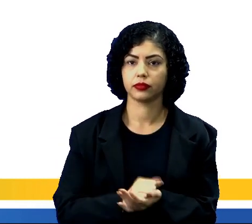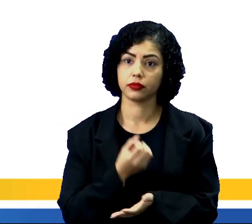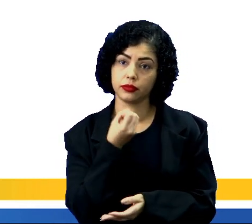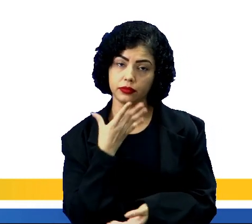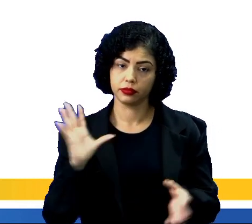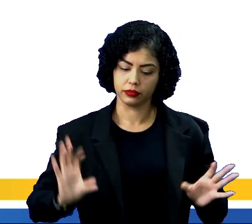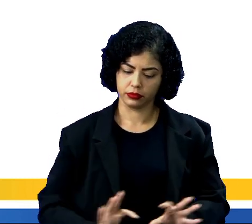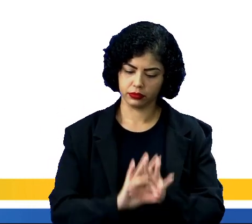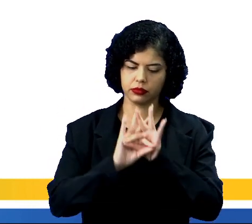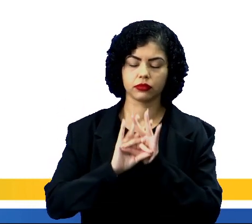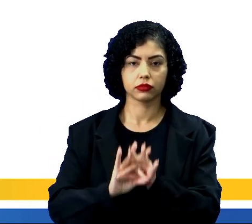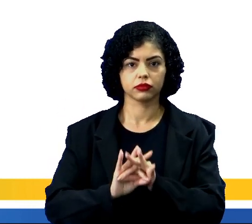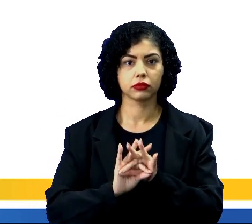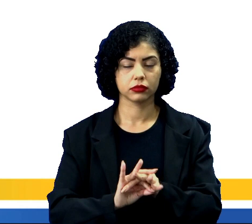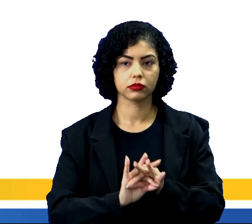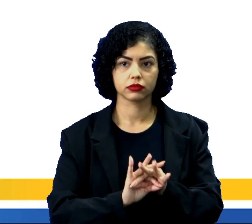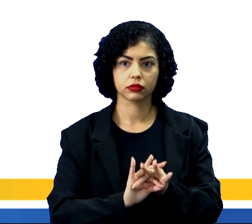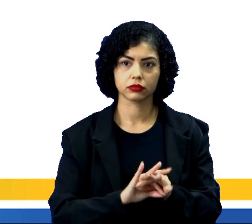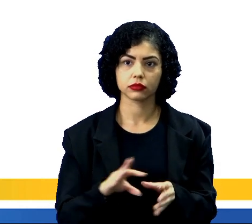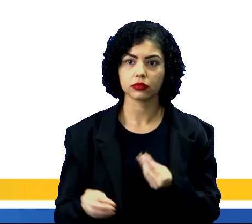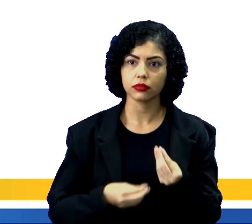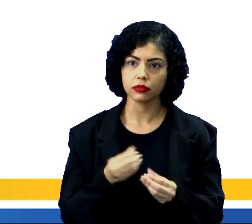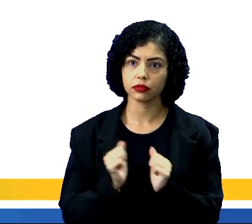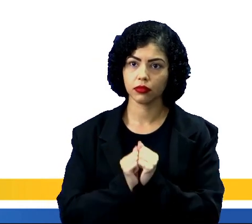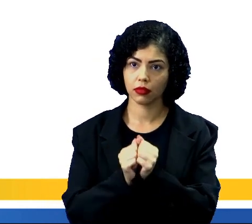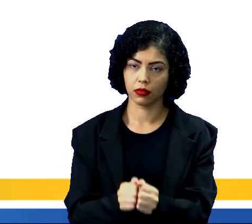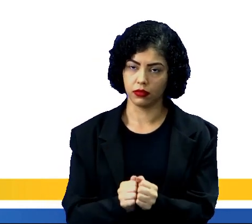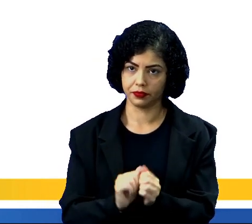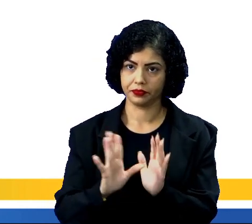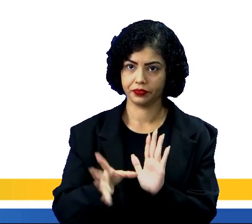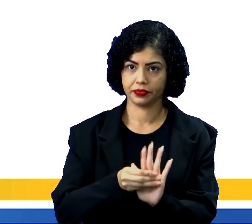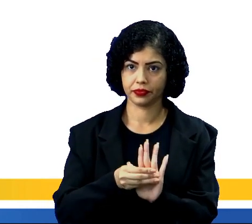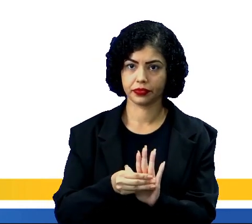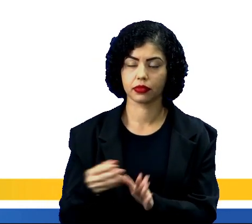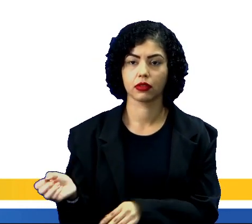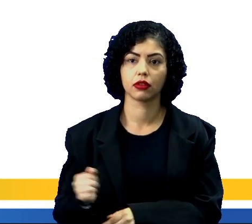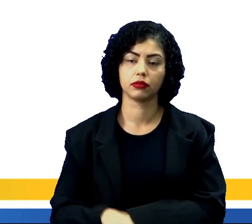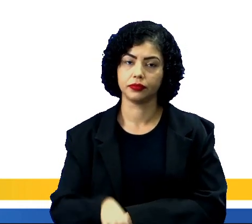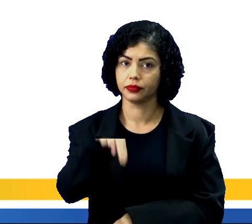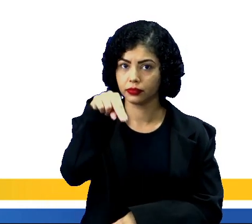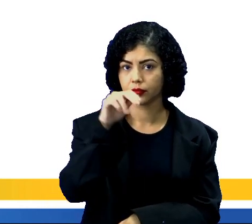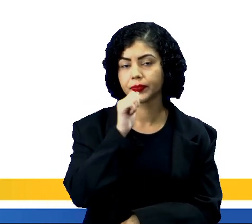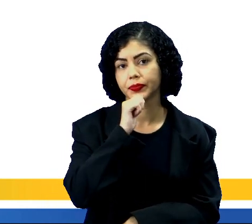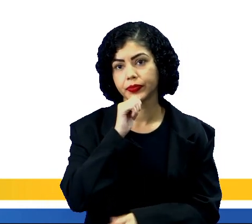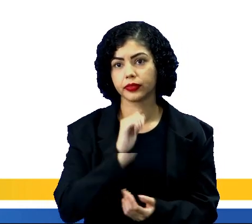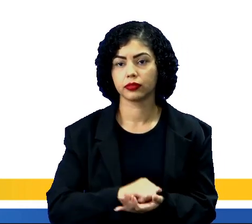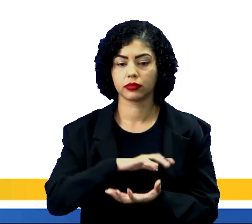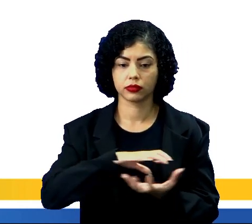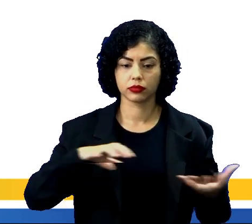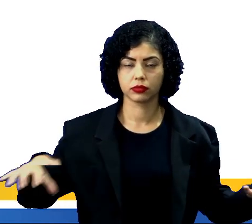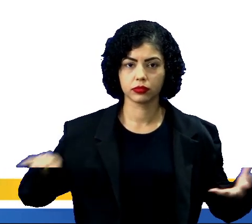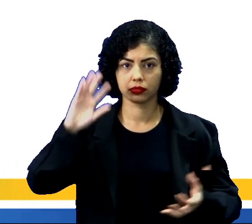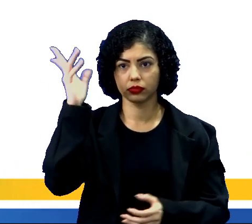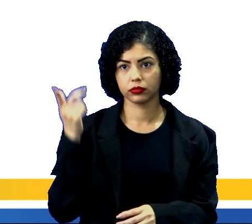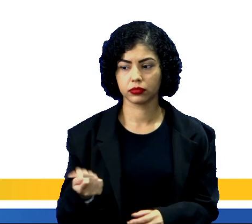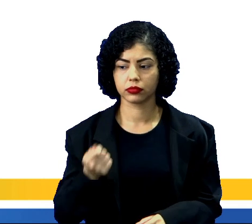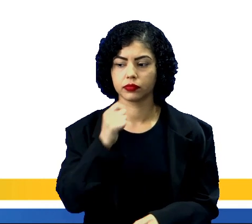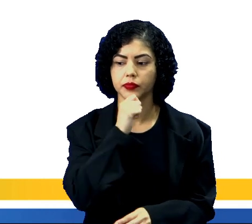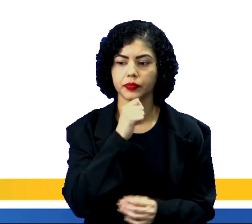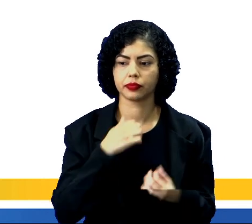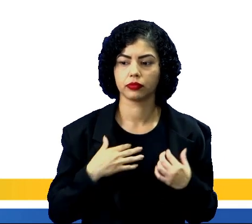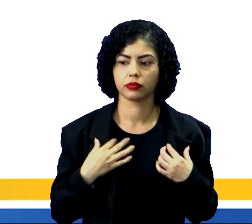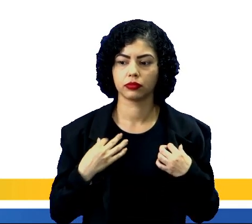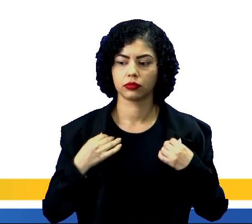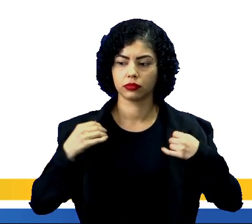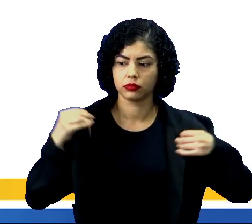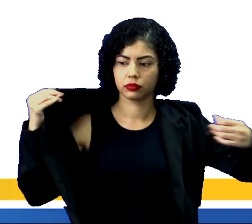boas relações firmadas com os fenícios, que estavam fixados na porção norte do continente africano. Eu quero também destacar aqui que